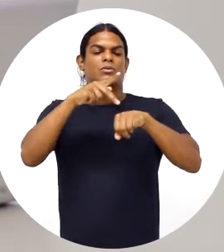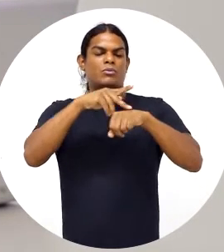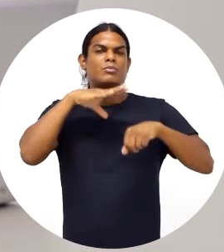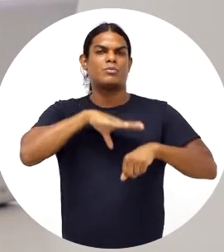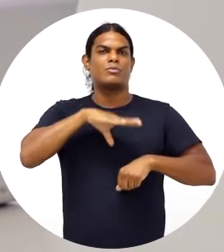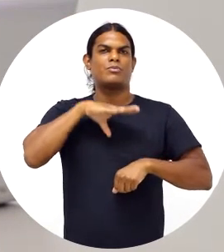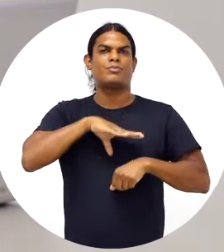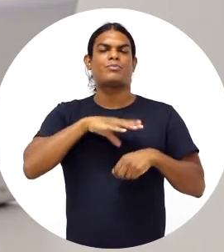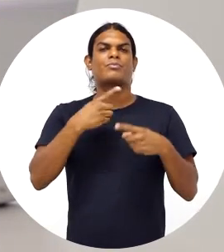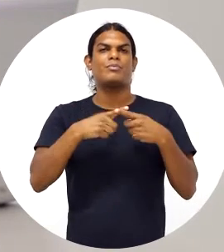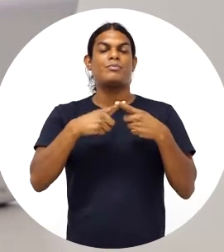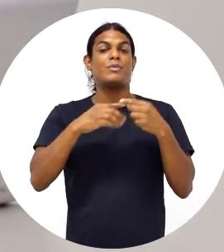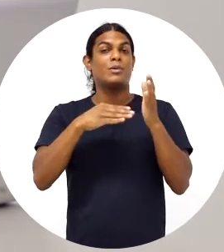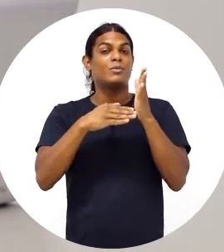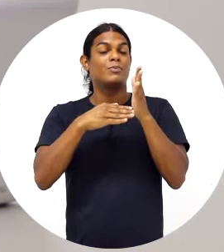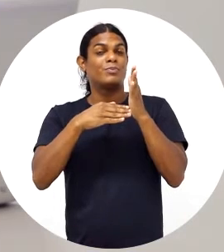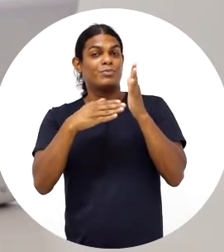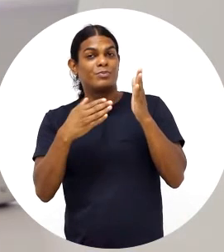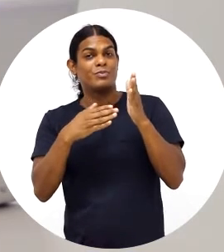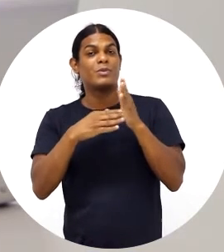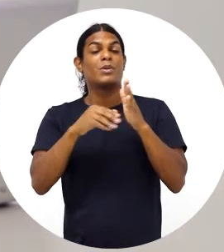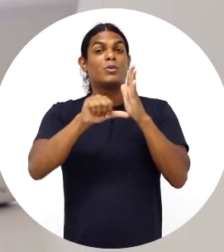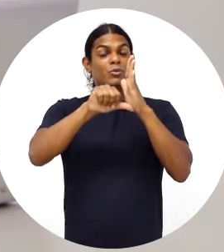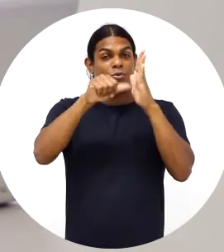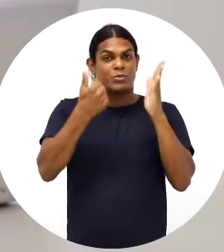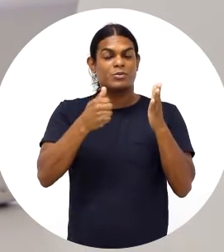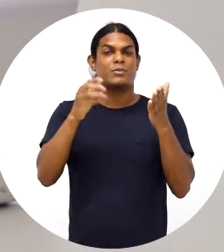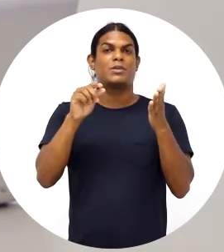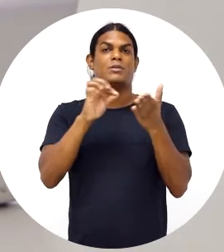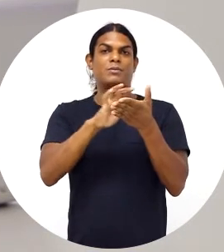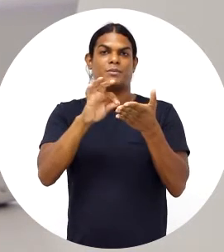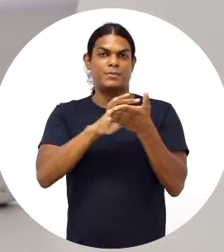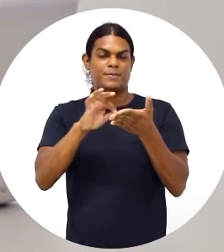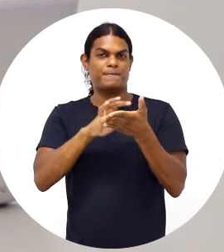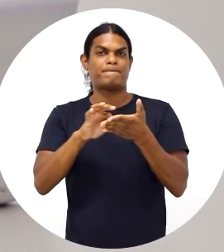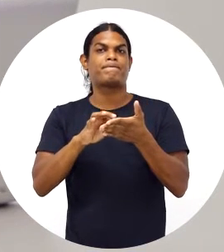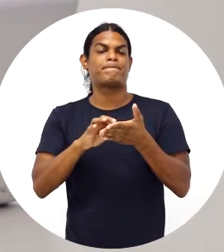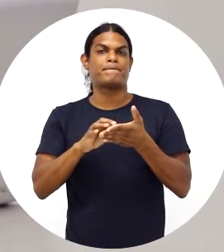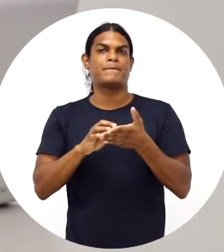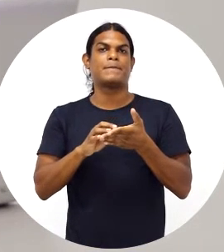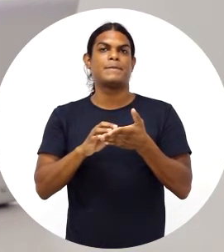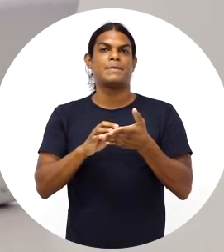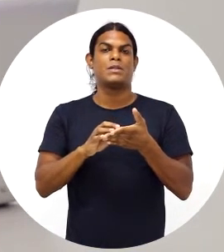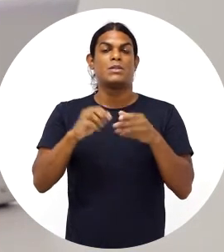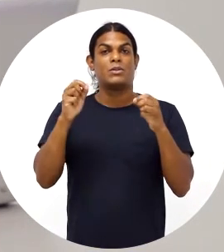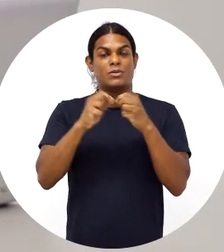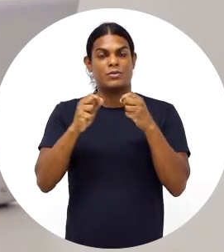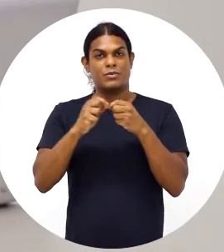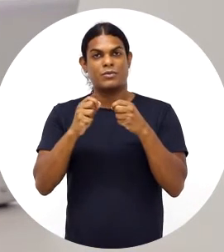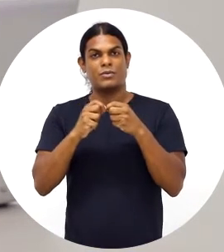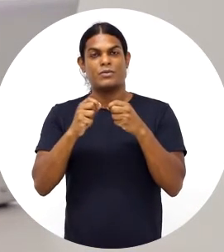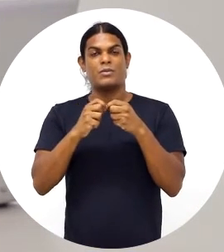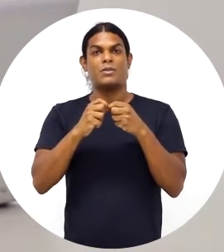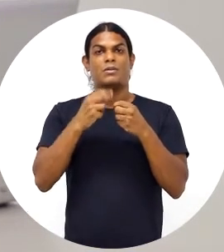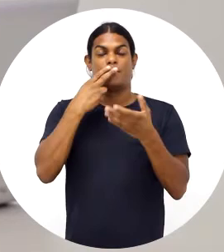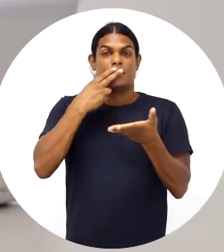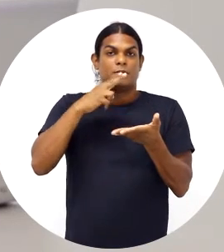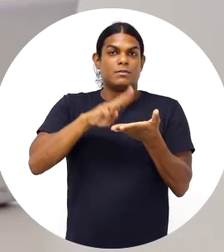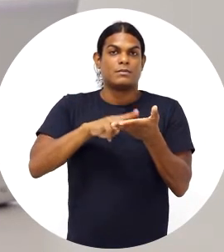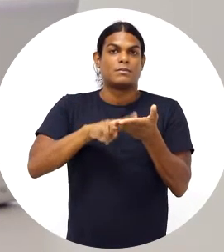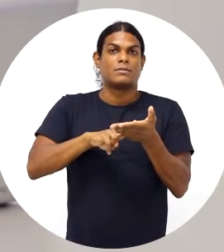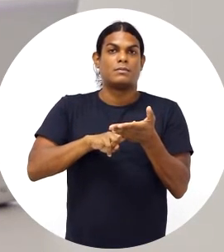os primeiros escritos considerados literatura brasileira, na realidade, foram as cartas,